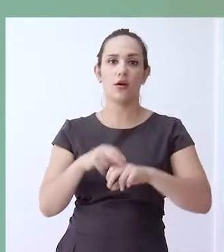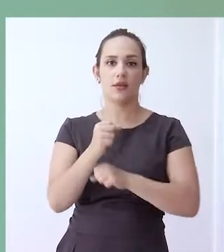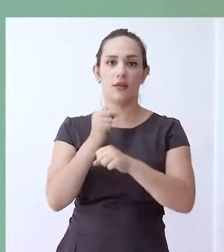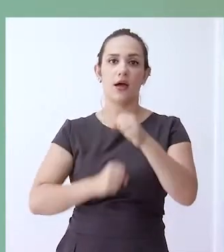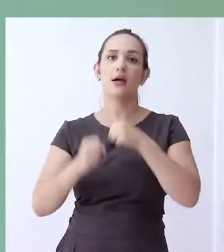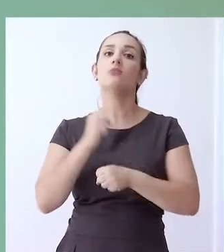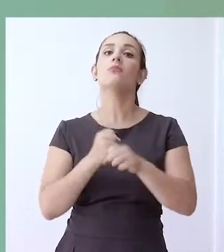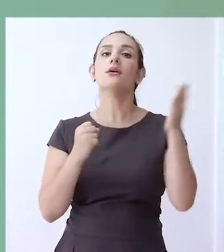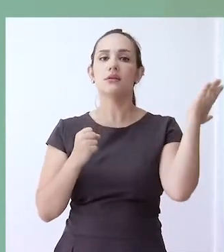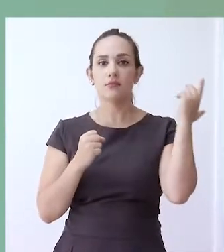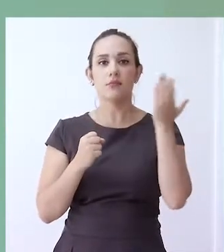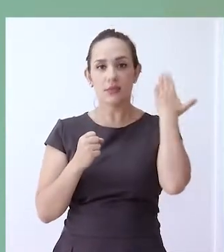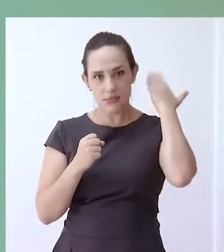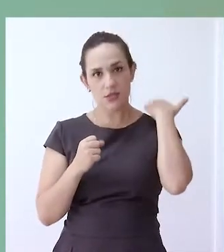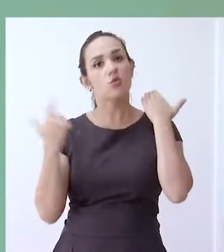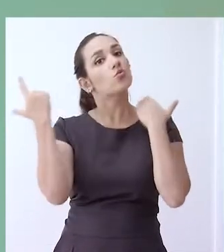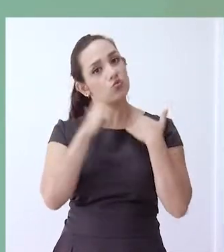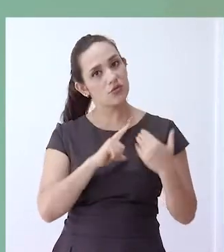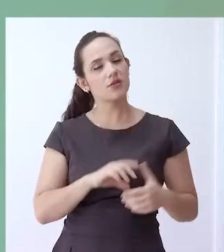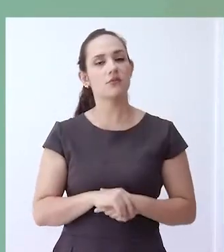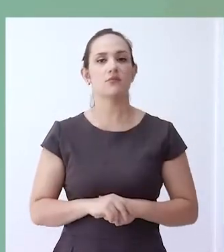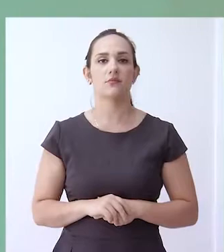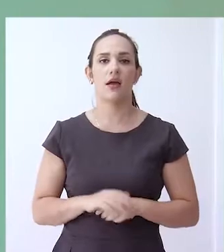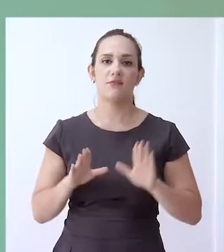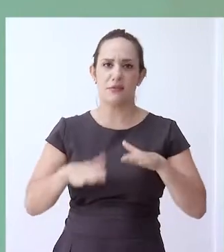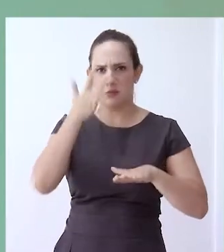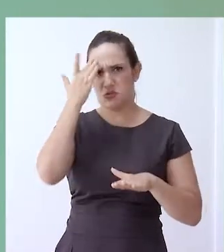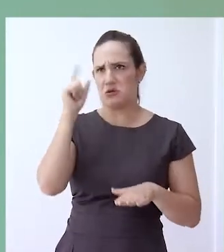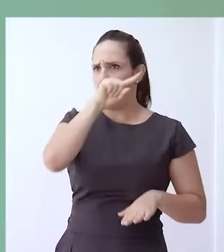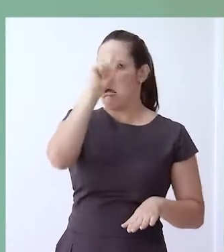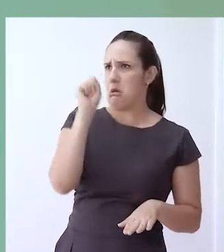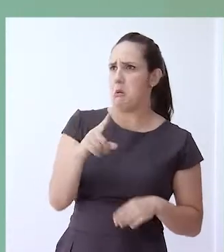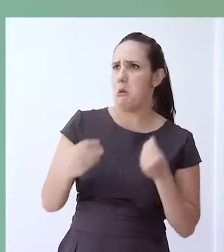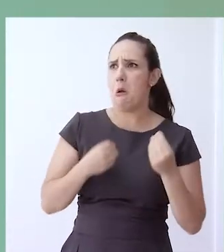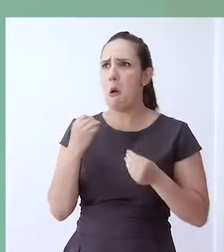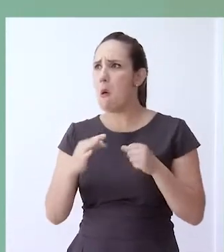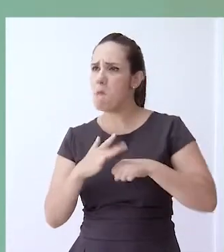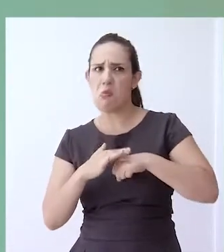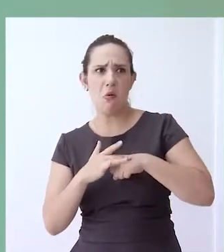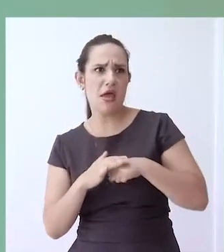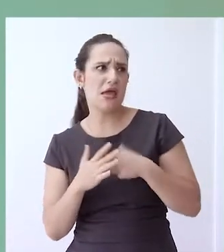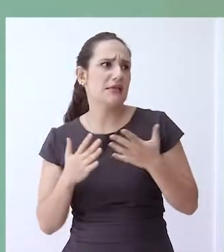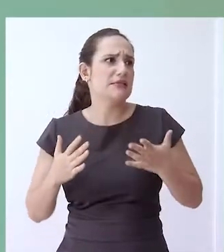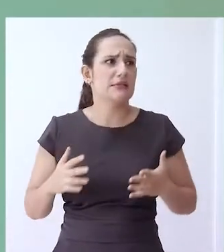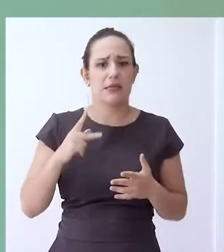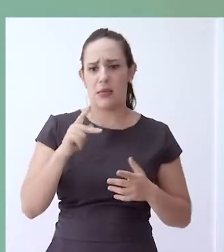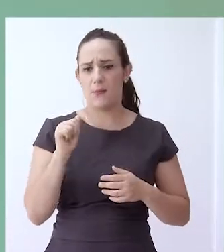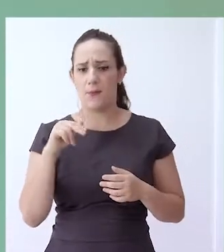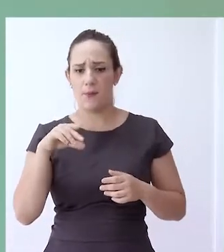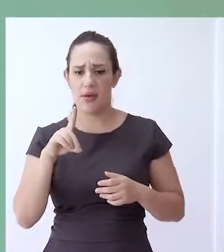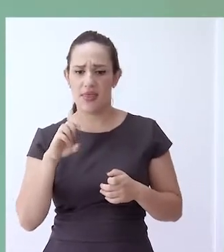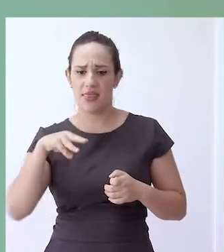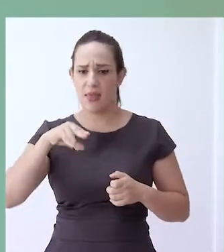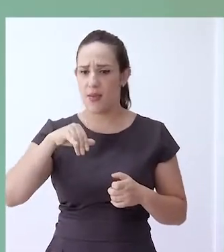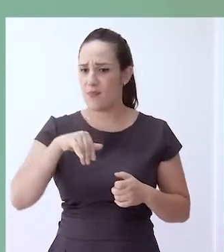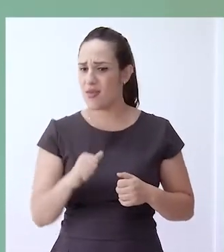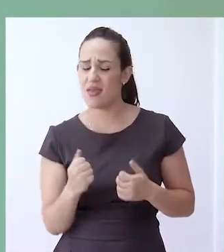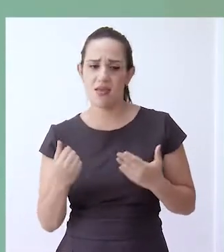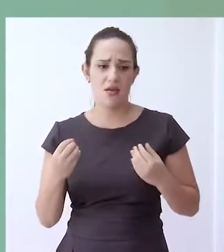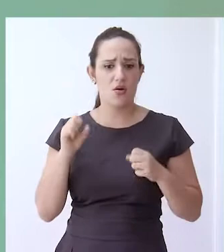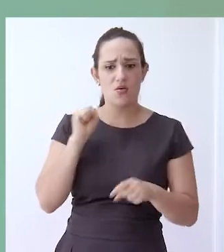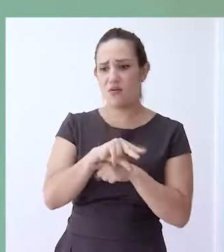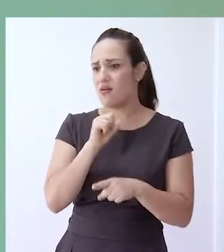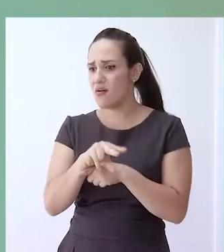passado. E a maioria das pessoas pergunta, mas como que fica a questão da pandemia, né? Há um fluxo de